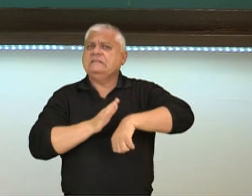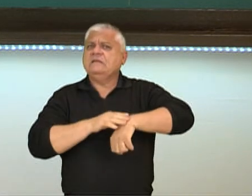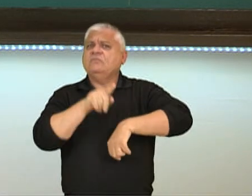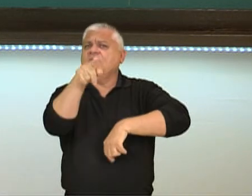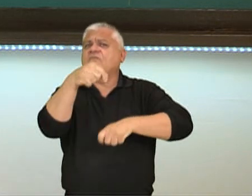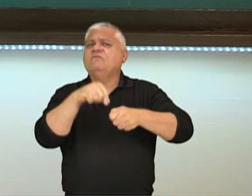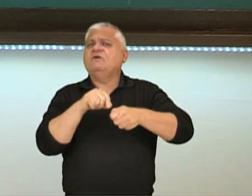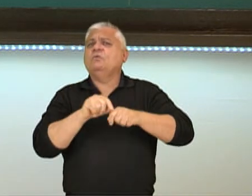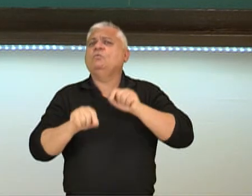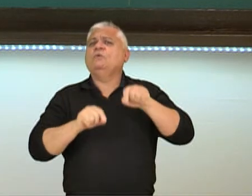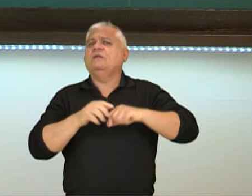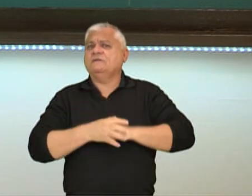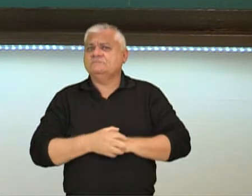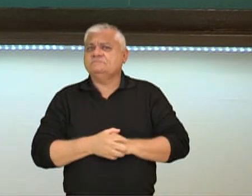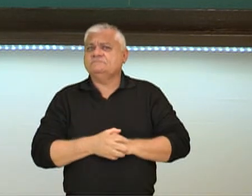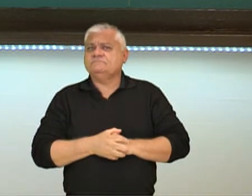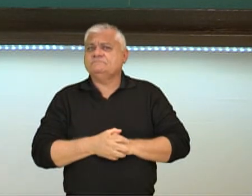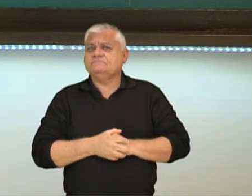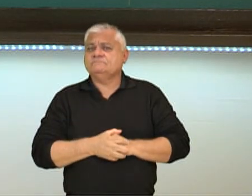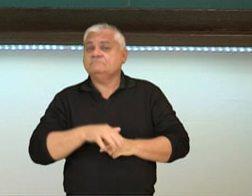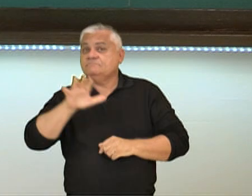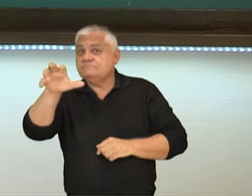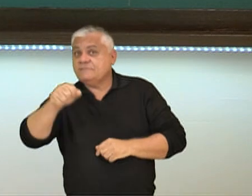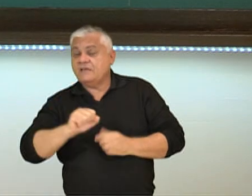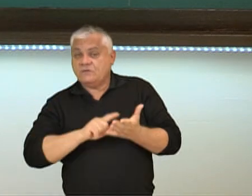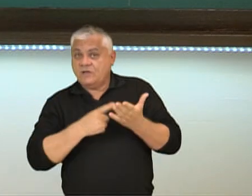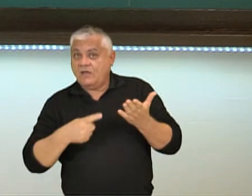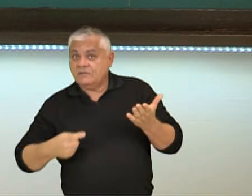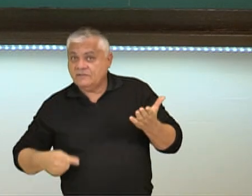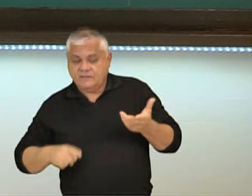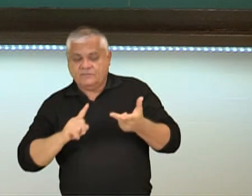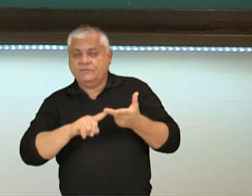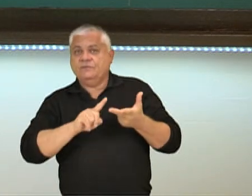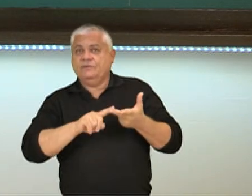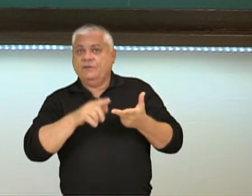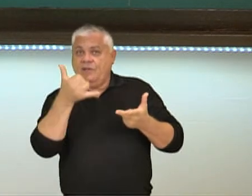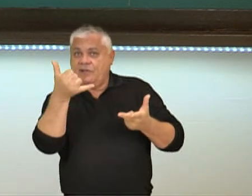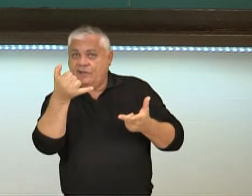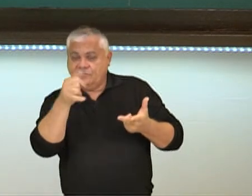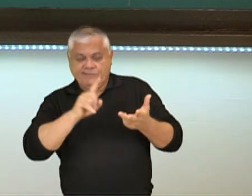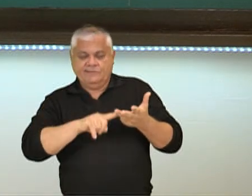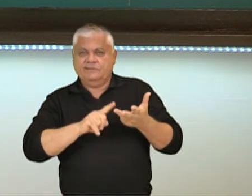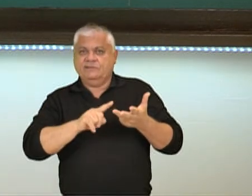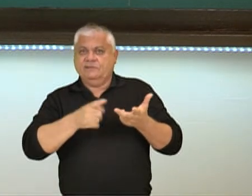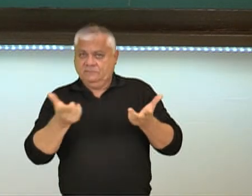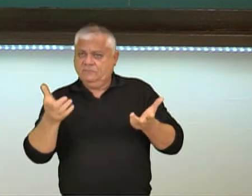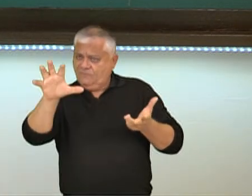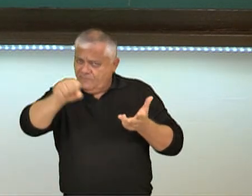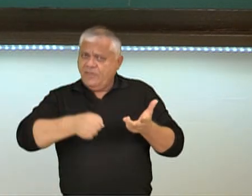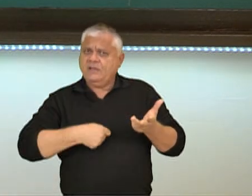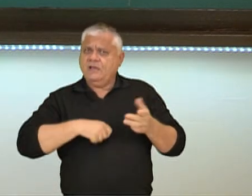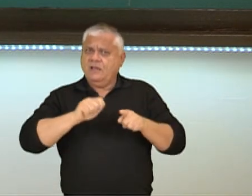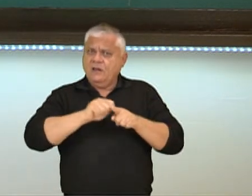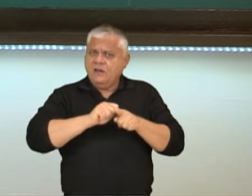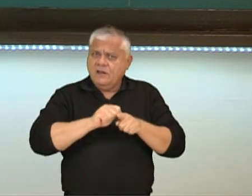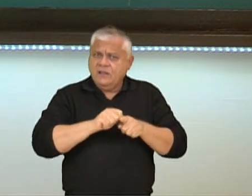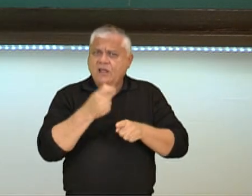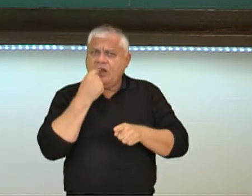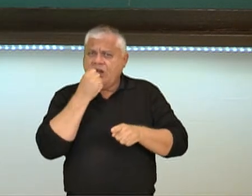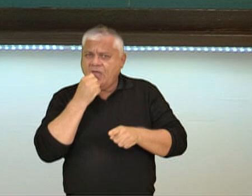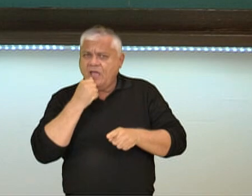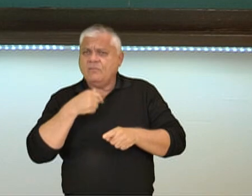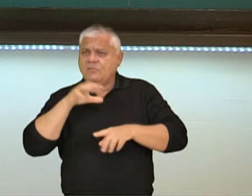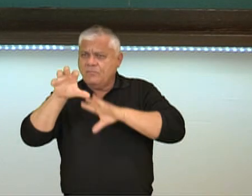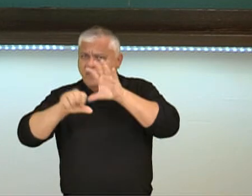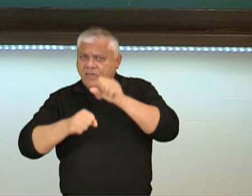nesse rapidinho aí? Pegar o caderno e o caderno, pegar o caderno, a caneta, tudo, se não pegou, lápis, borracha, caneta, não pegou, pega